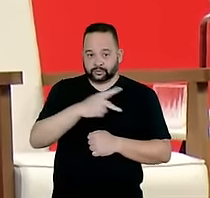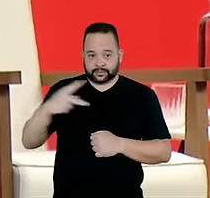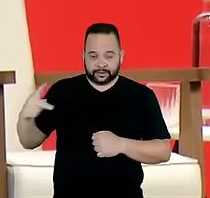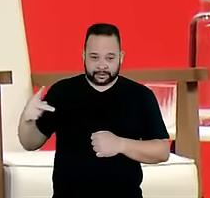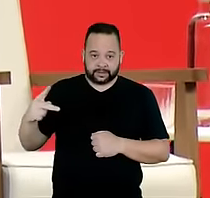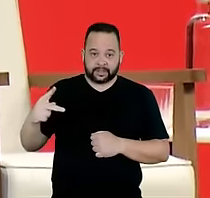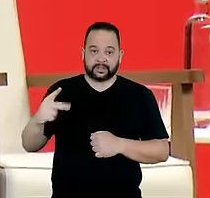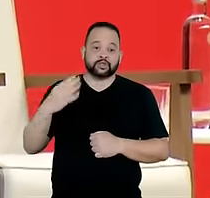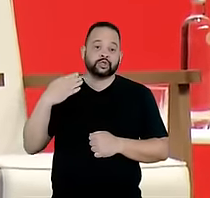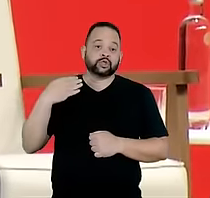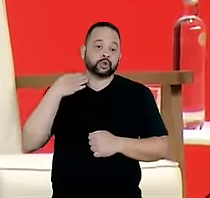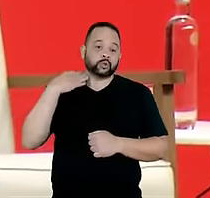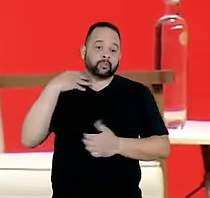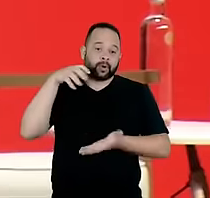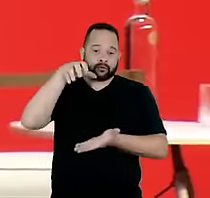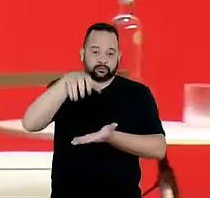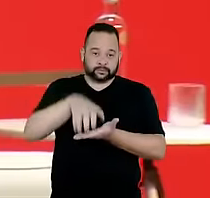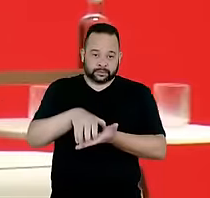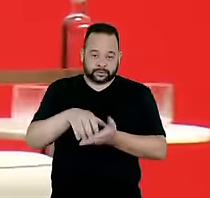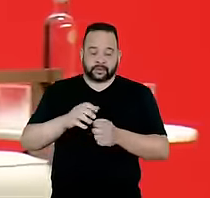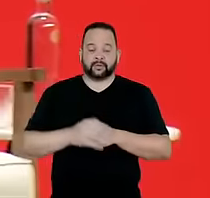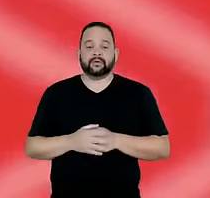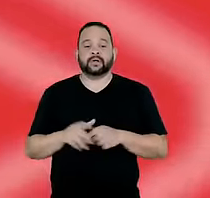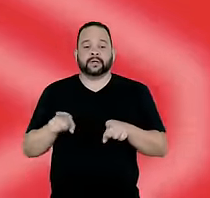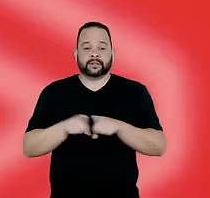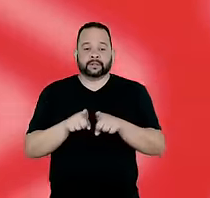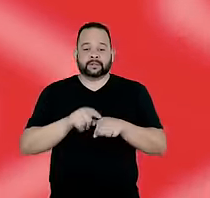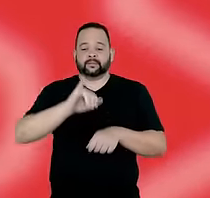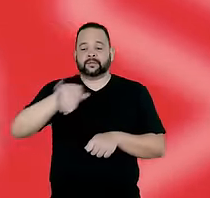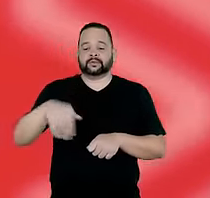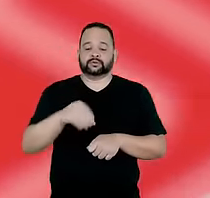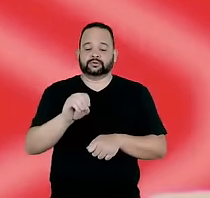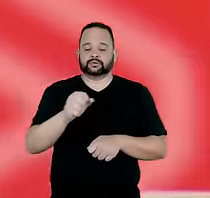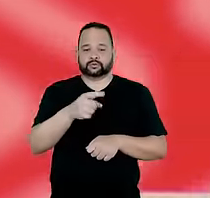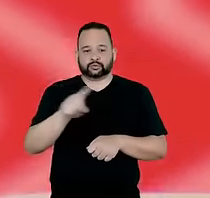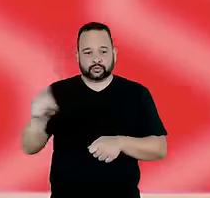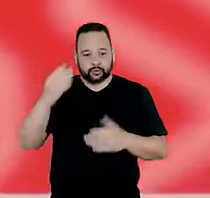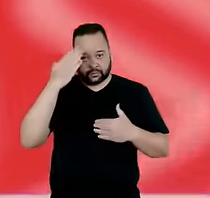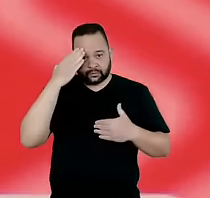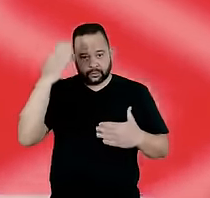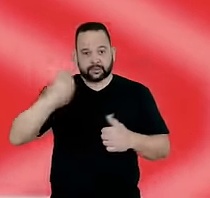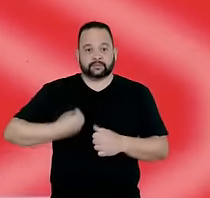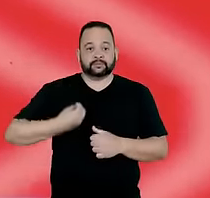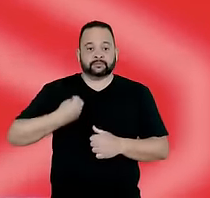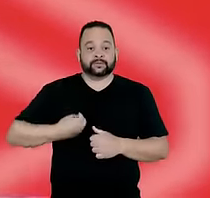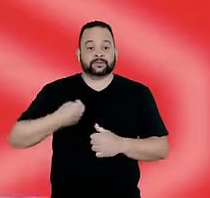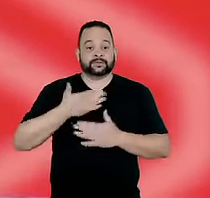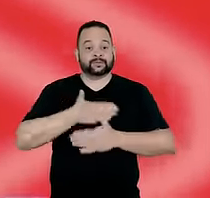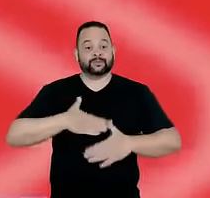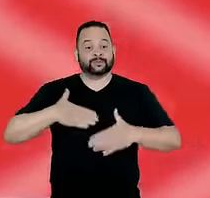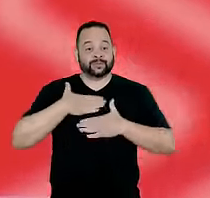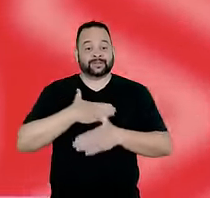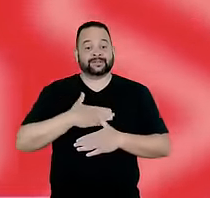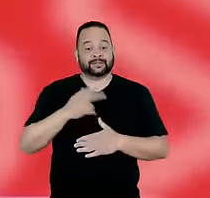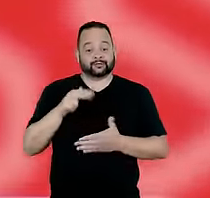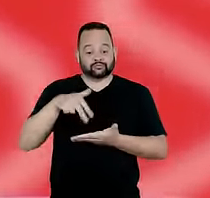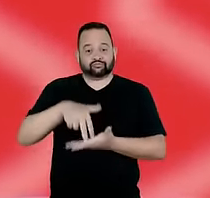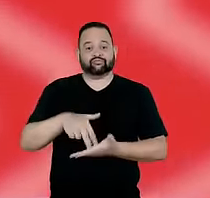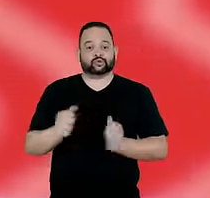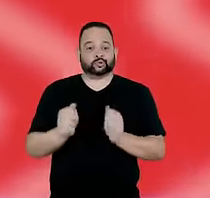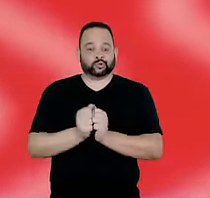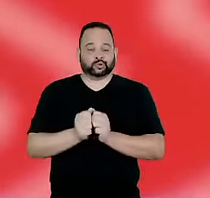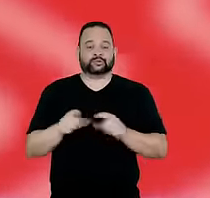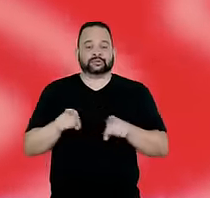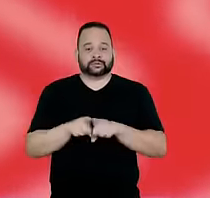secretário Muito obrigado pela presença de todos vocês é um prazer tê-los conosco e aos nossos parceiros o Raduan